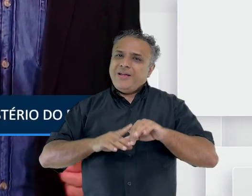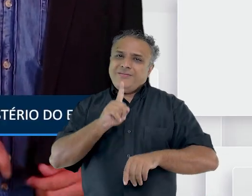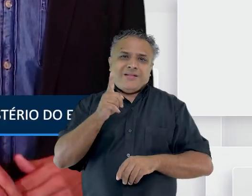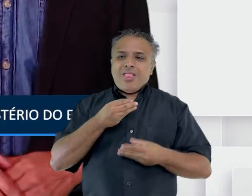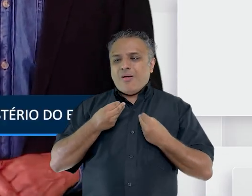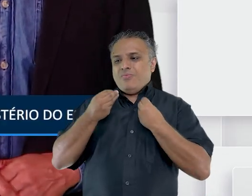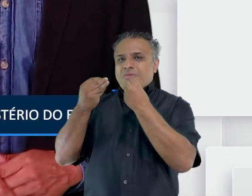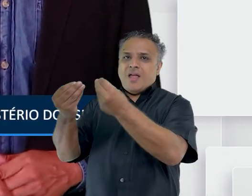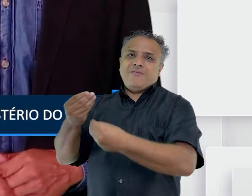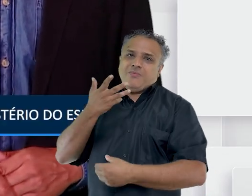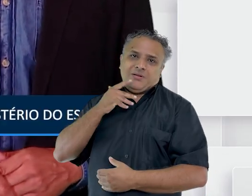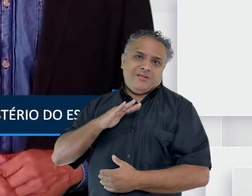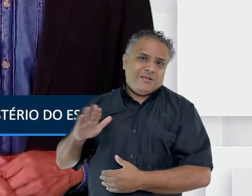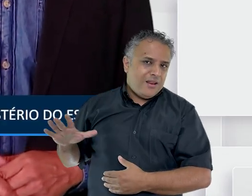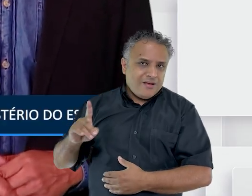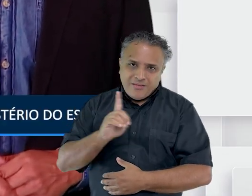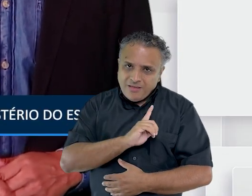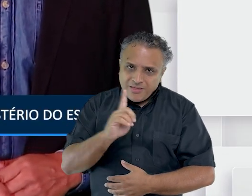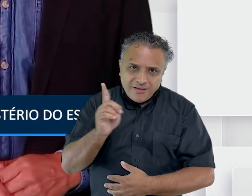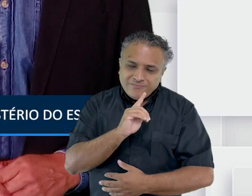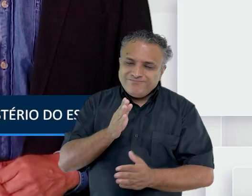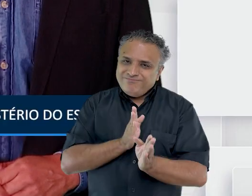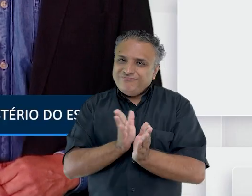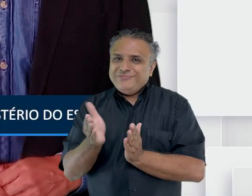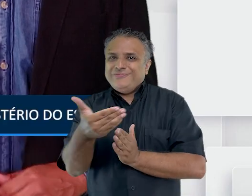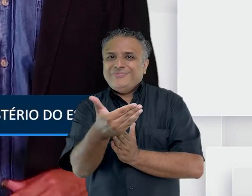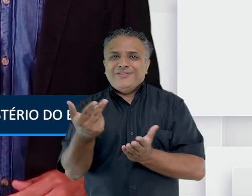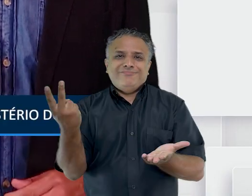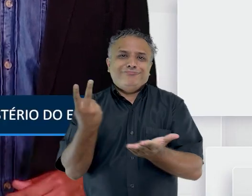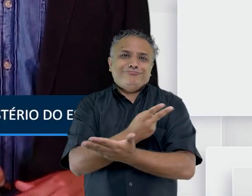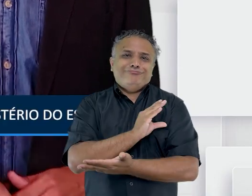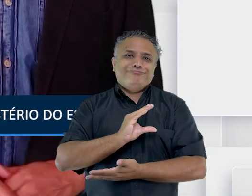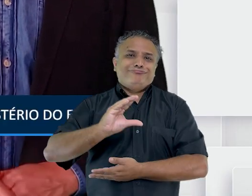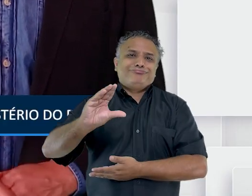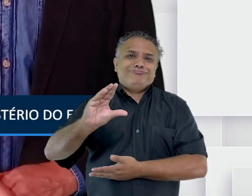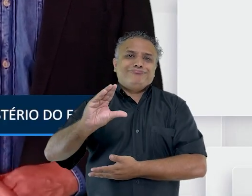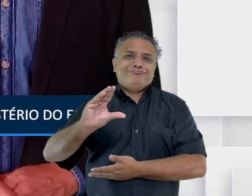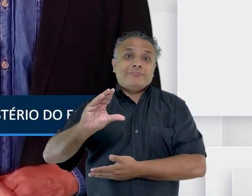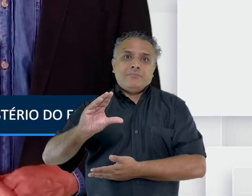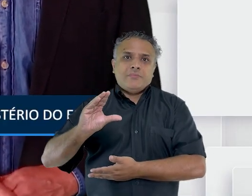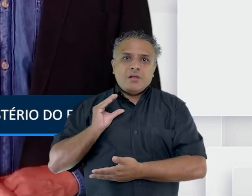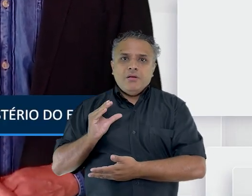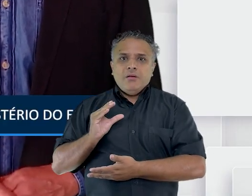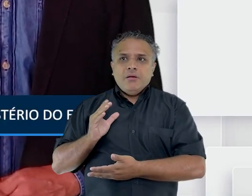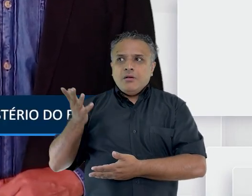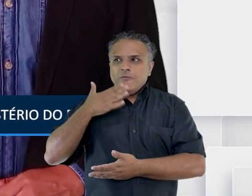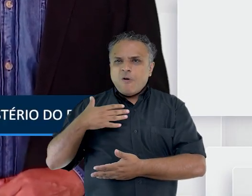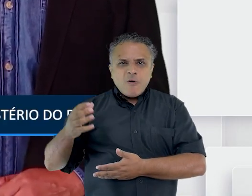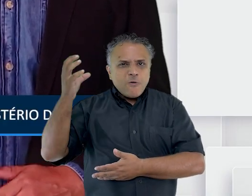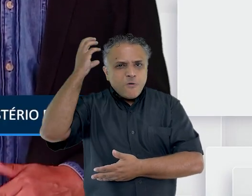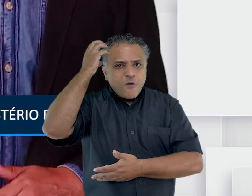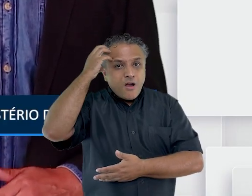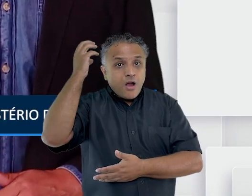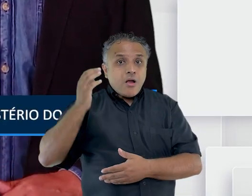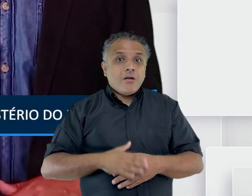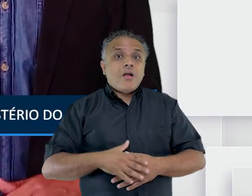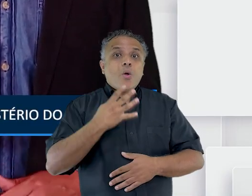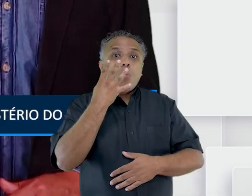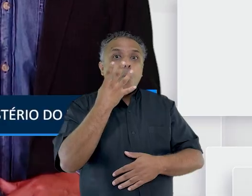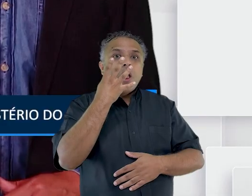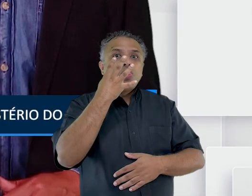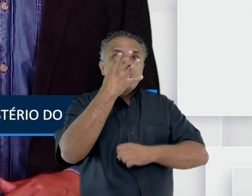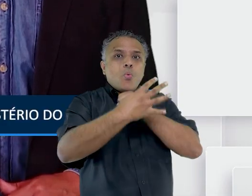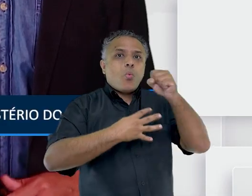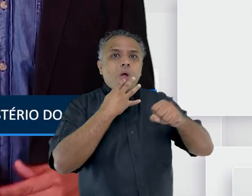fornecidos, configurando o desvio dos recursos públicos. Os réus foram condenados a 4 anos de reclusão,